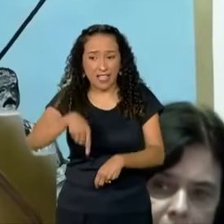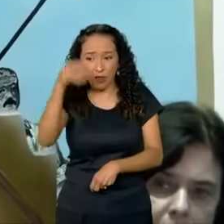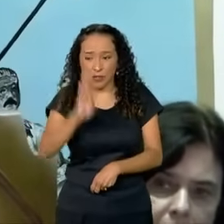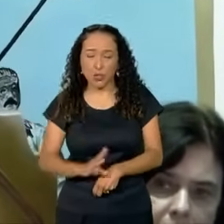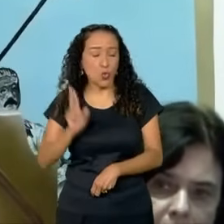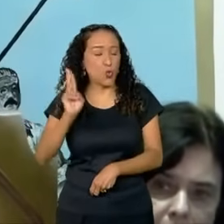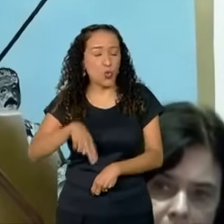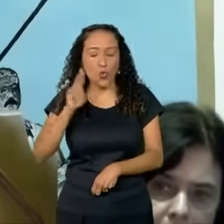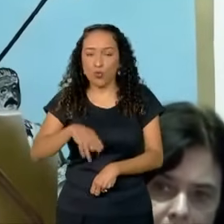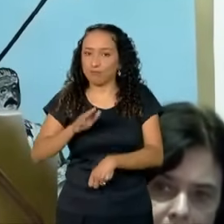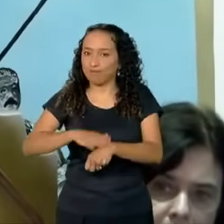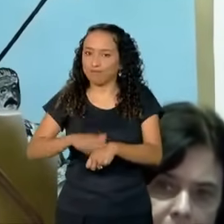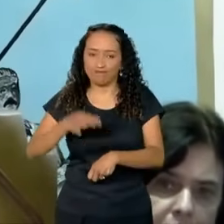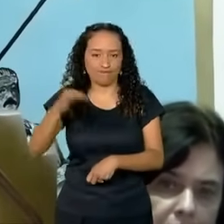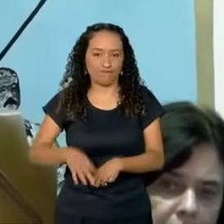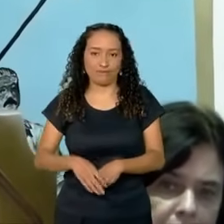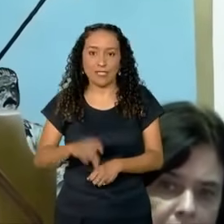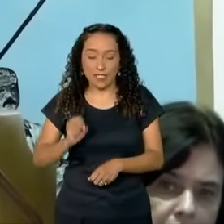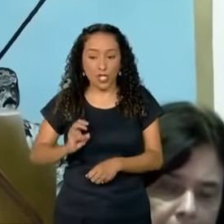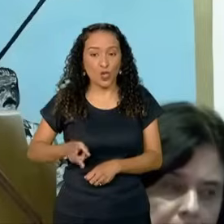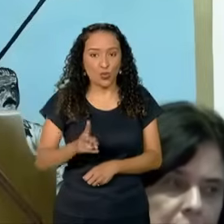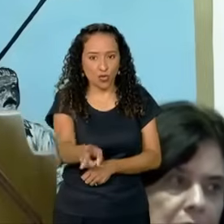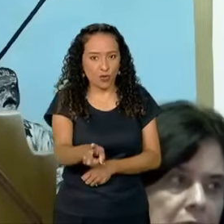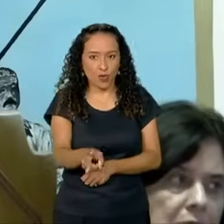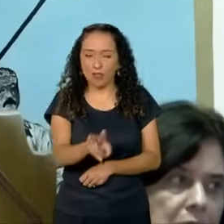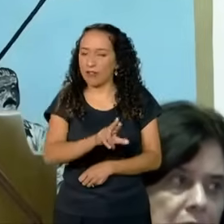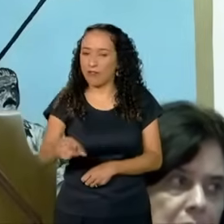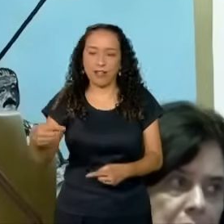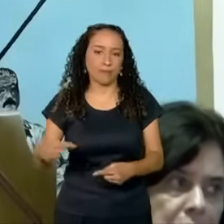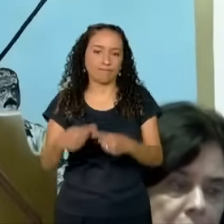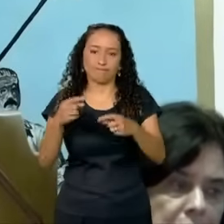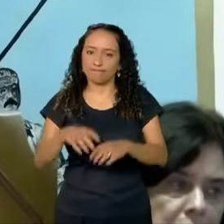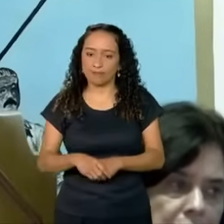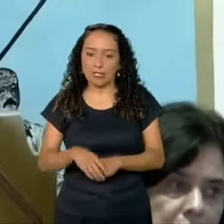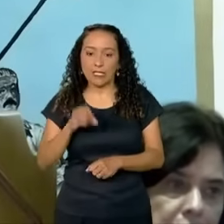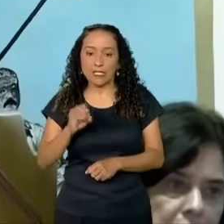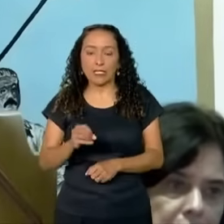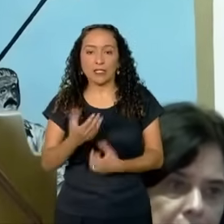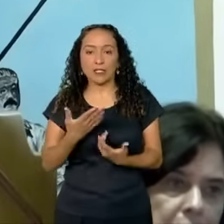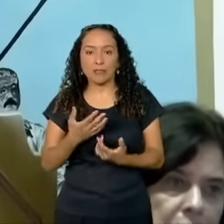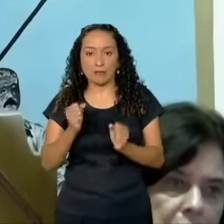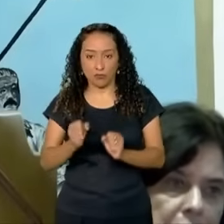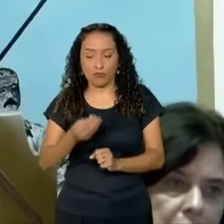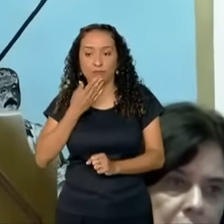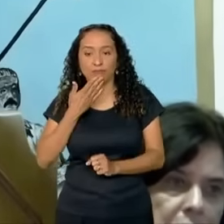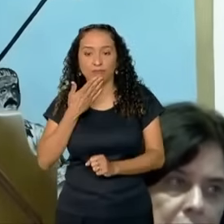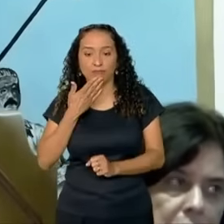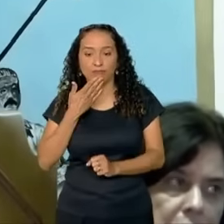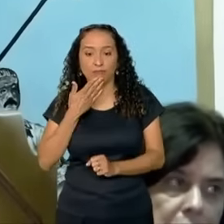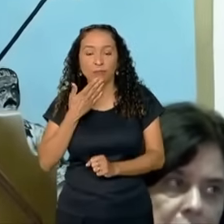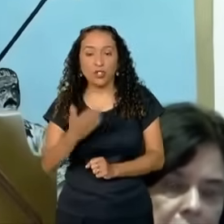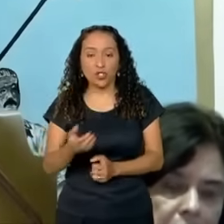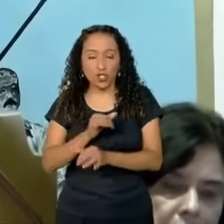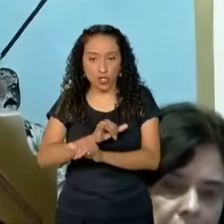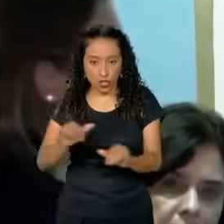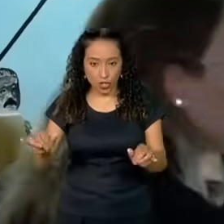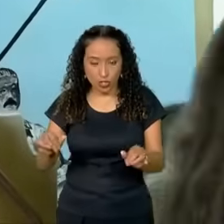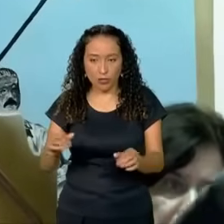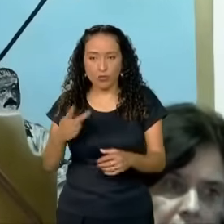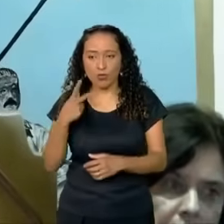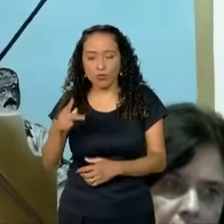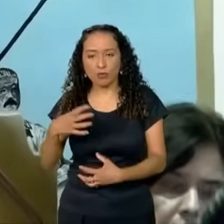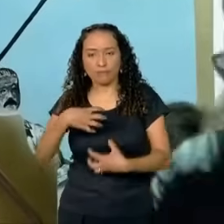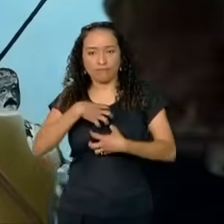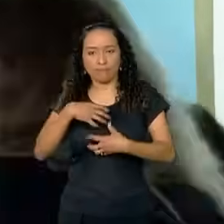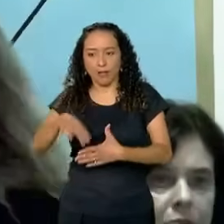burocracia. E se continuar desse jeito, não vai funcionar. Então, se eu pudesse deixar um pedido aqui, presidente, com a sua sensibilidade, com a